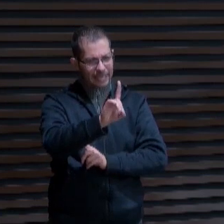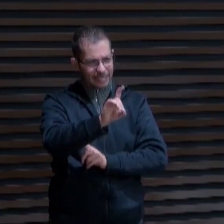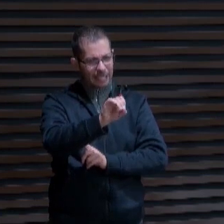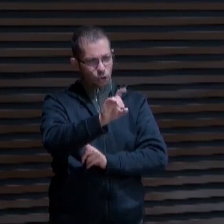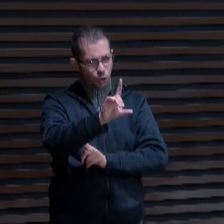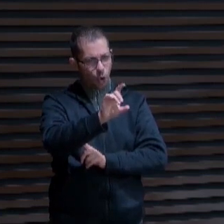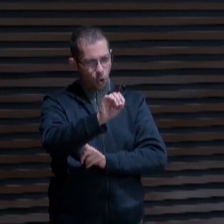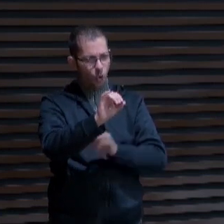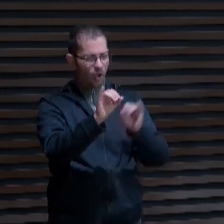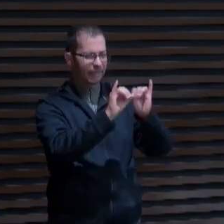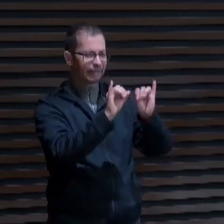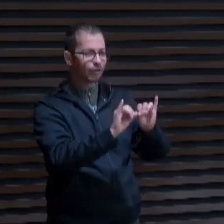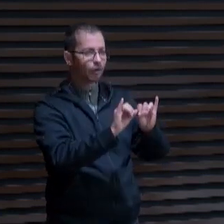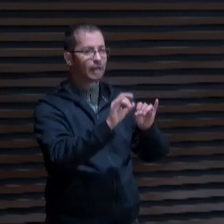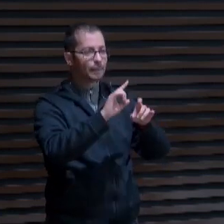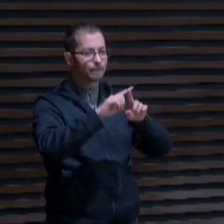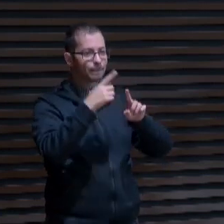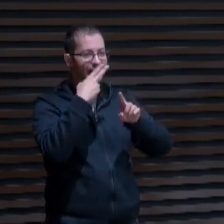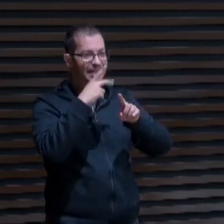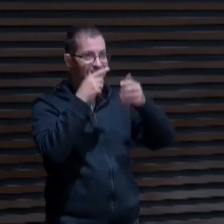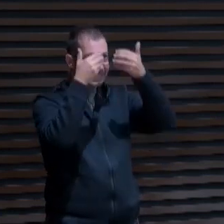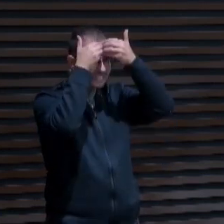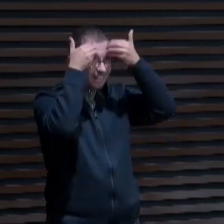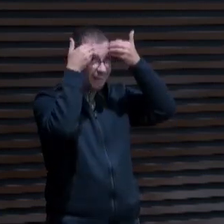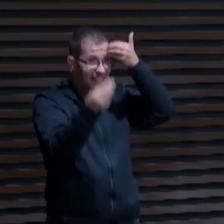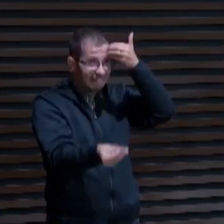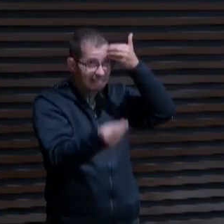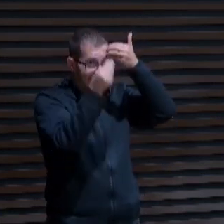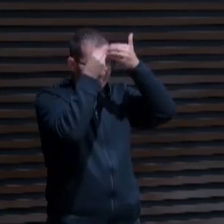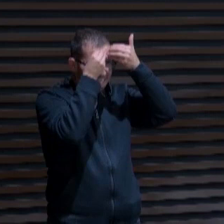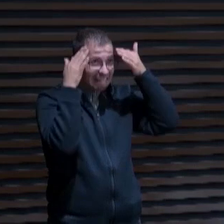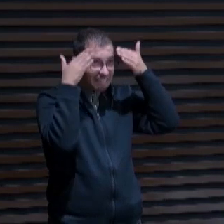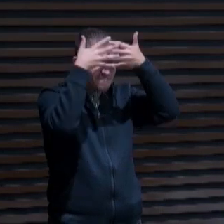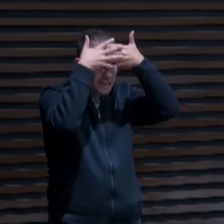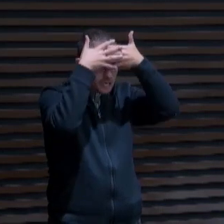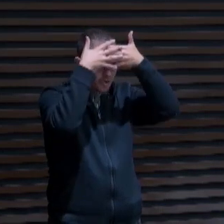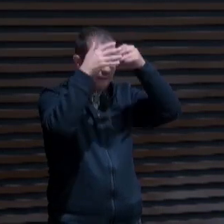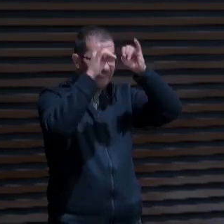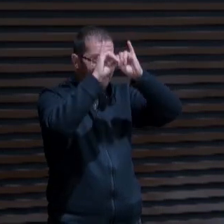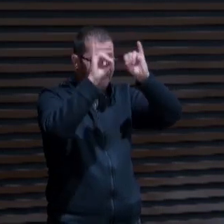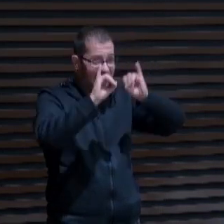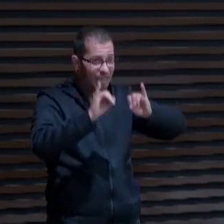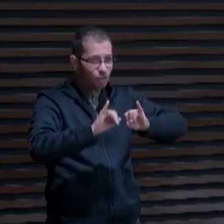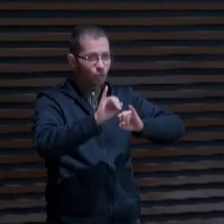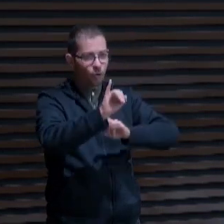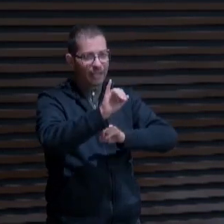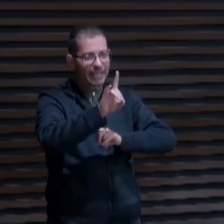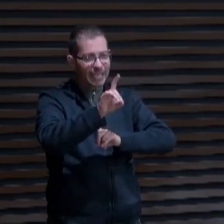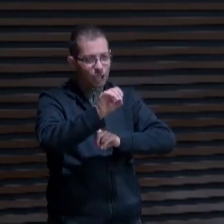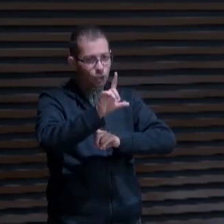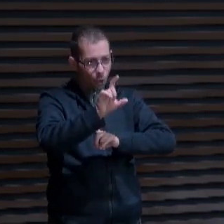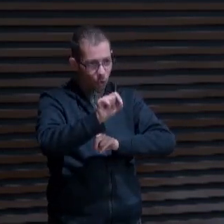um ídolo na mão. E nós precisamos parar e avaliar se nós temos ídolos